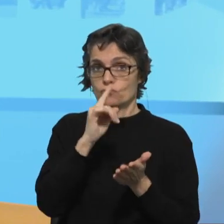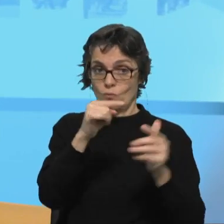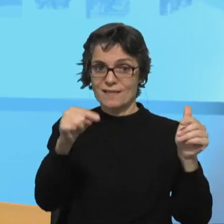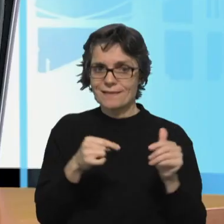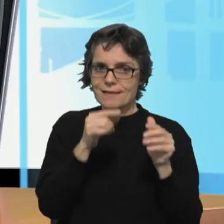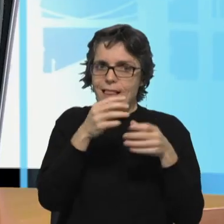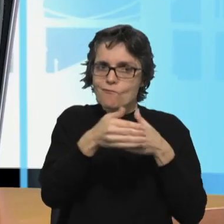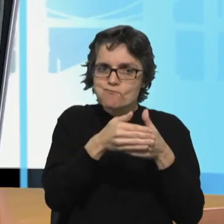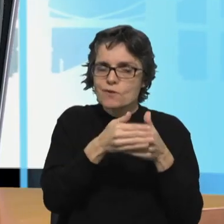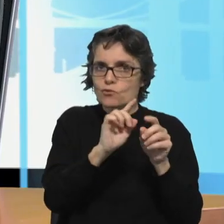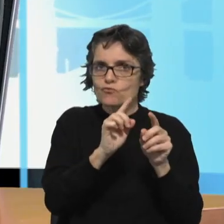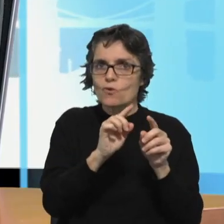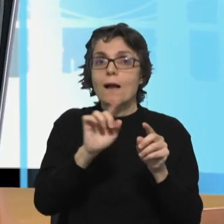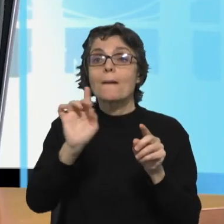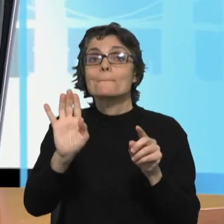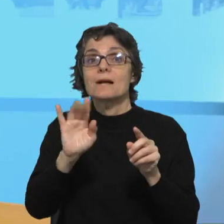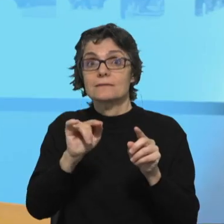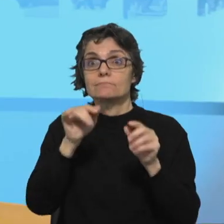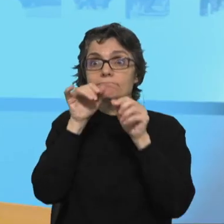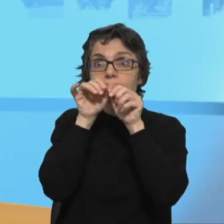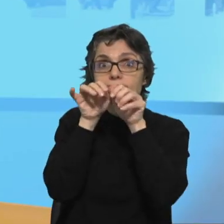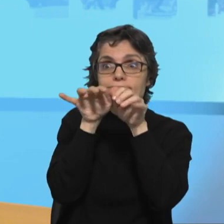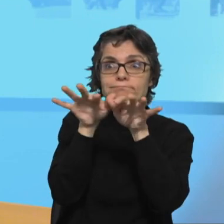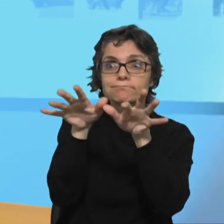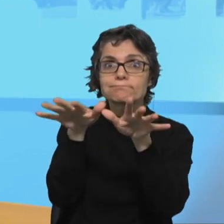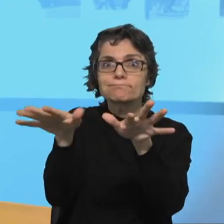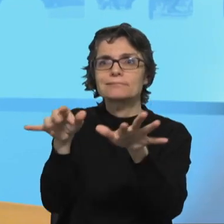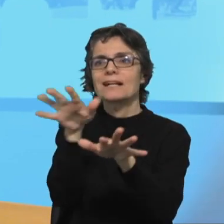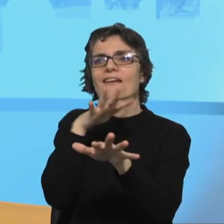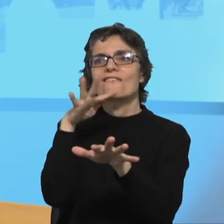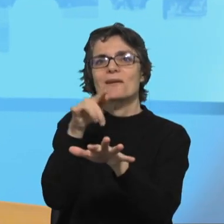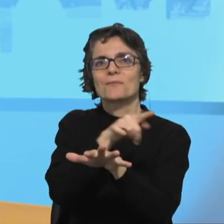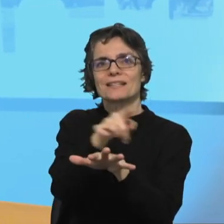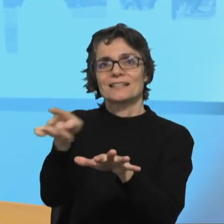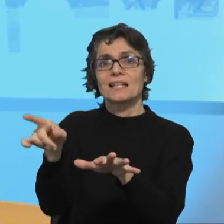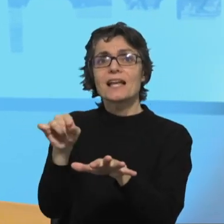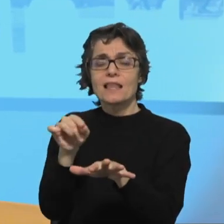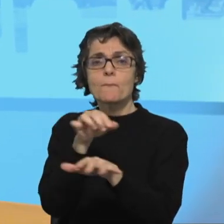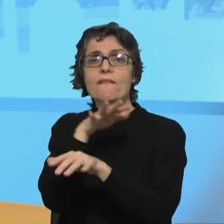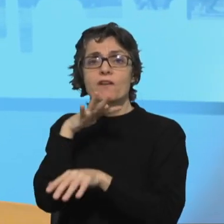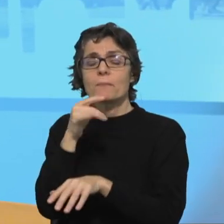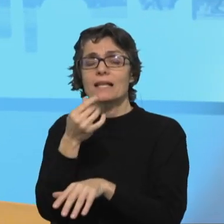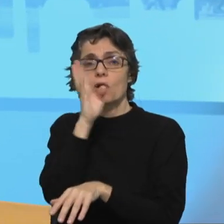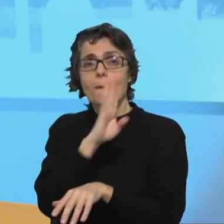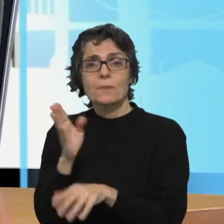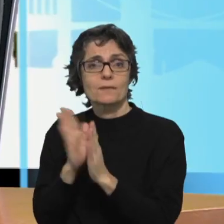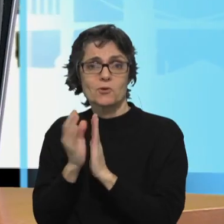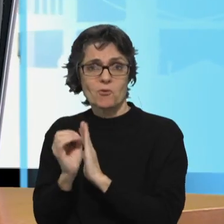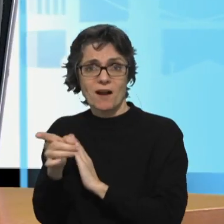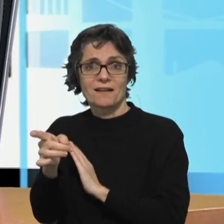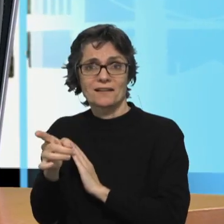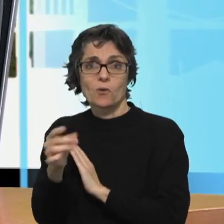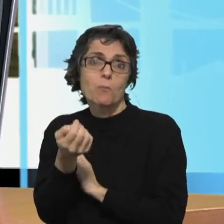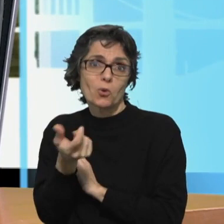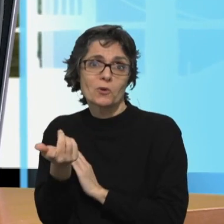tradicionais da catequese, é também para chegar às famílias, não é? Até às famílias com pouca prática religiosa. Sim. Parece-me que